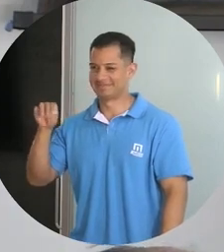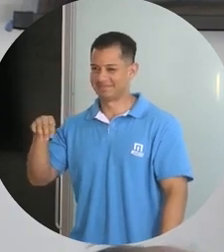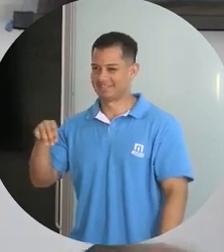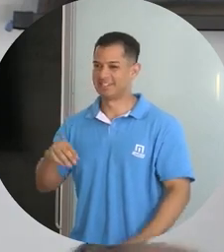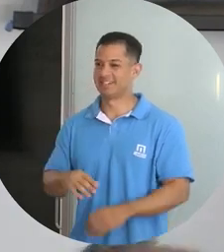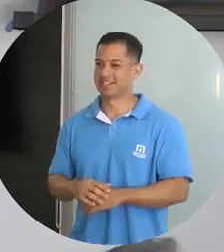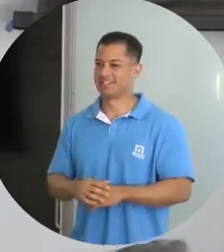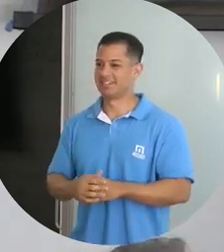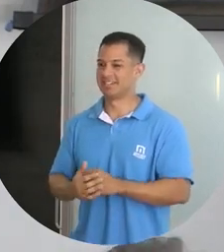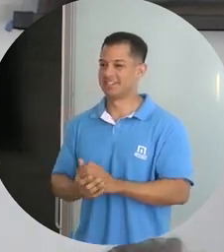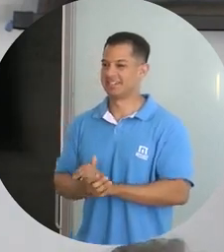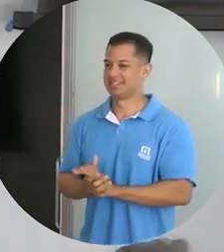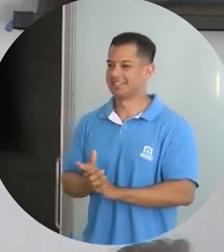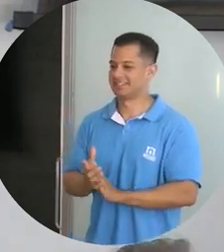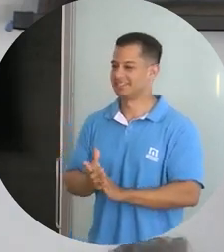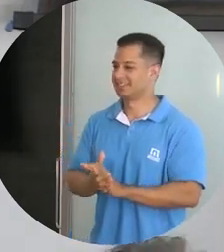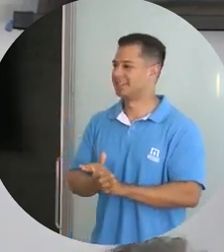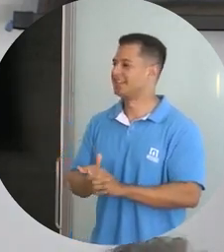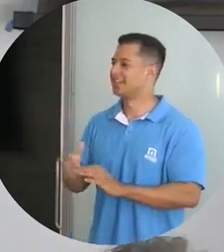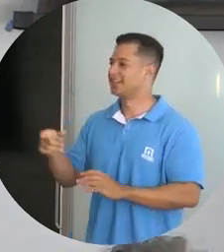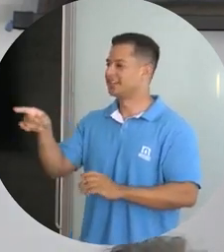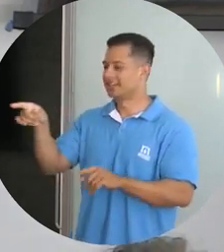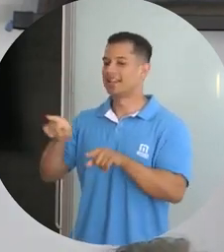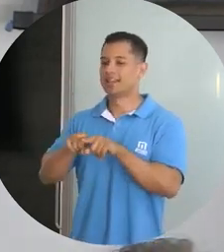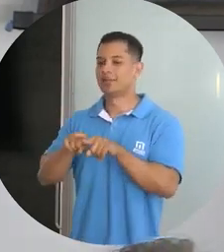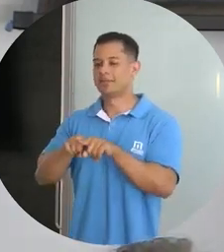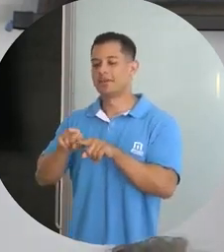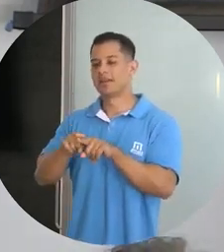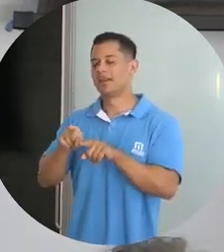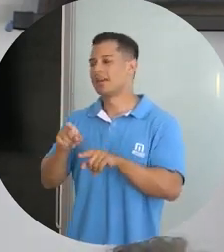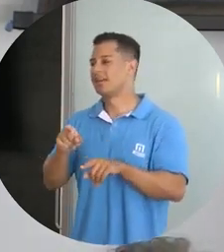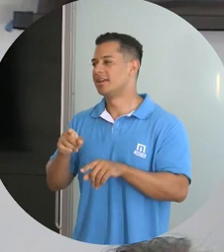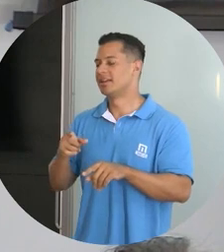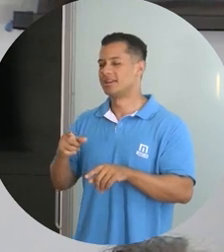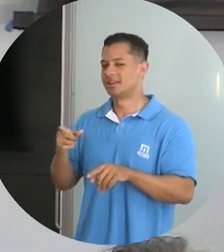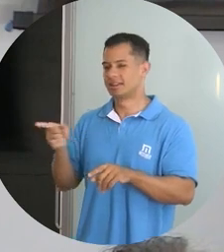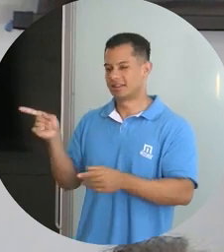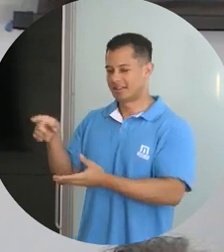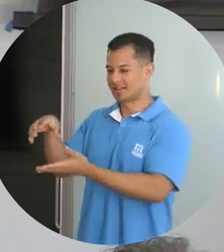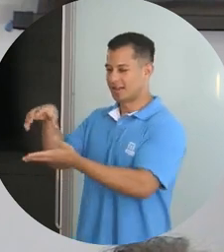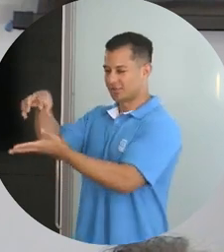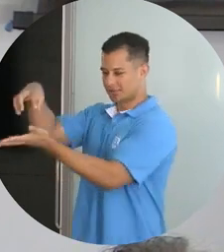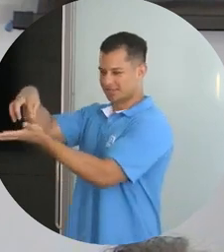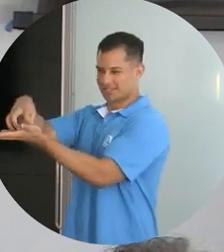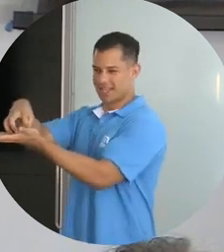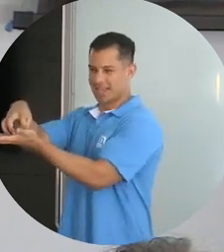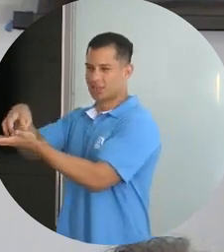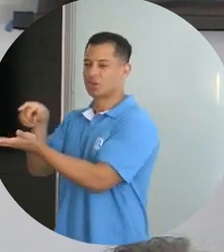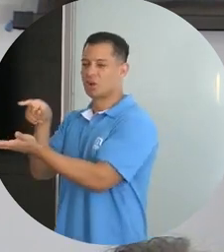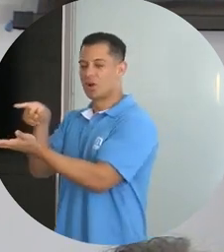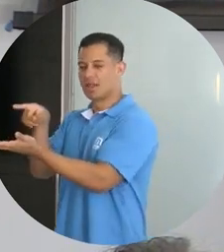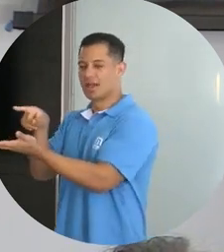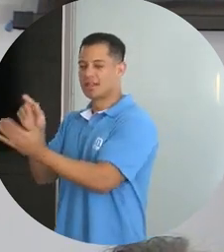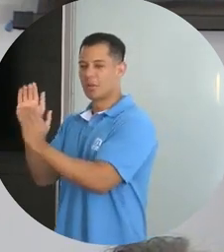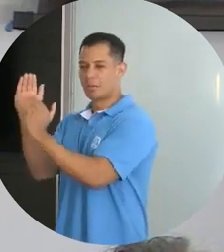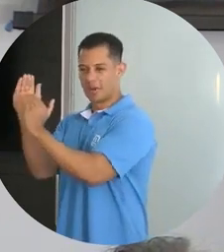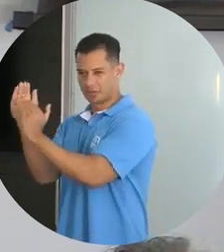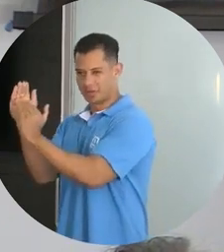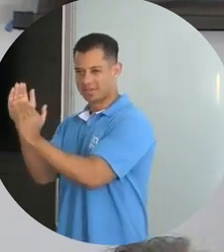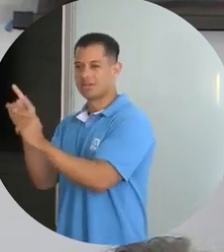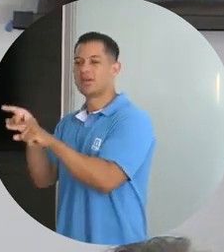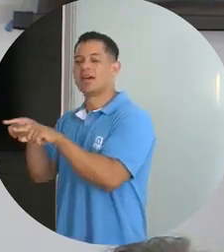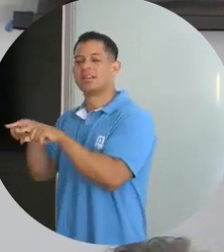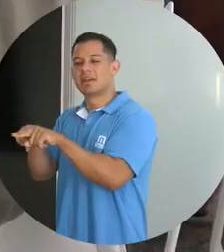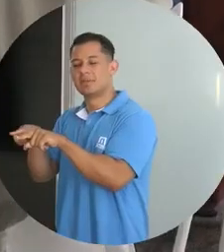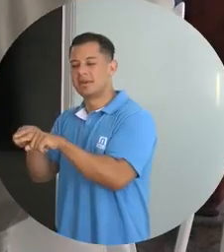Quer falar? O Bruno, também, nessa época, além do Centro de Processamento do Banco do Brasil, existem construções que